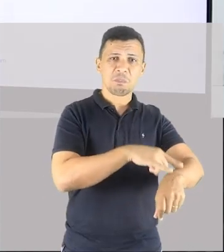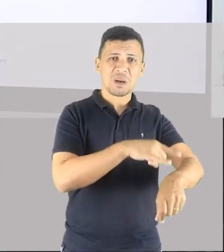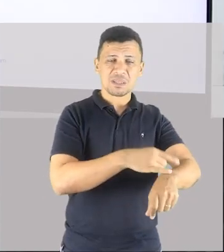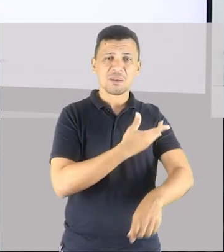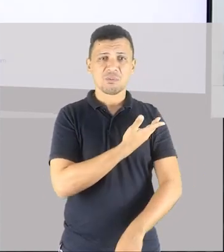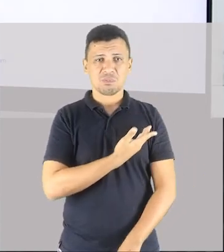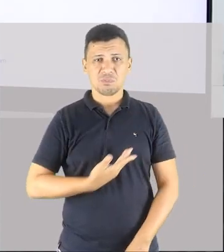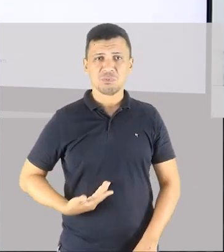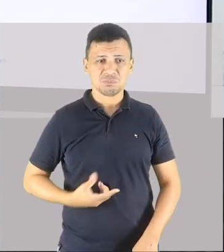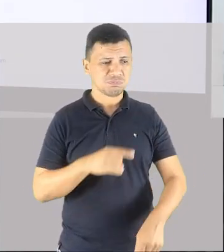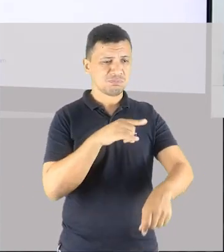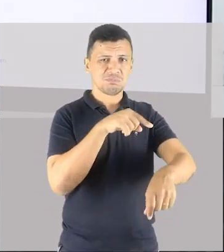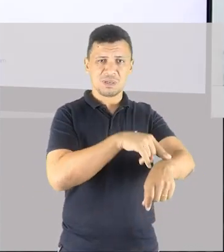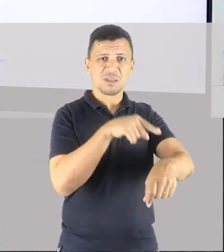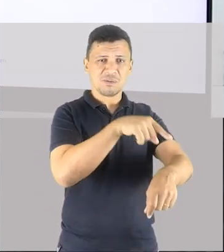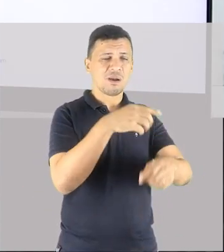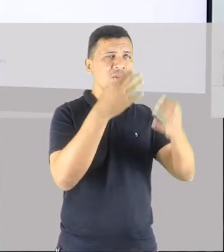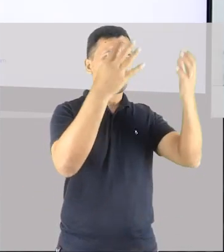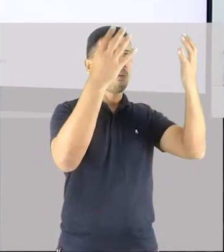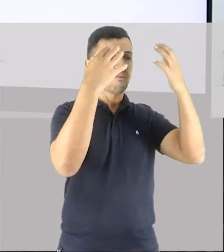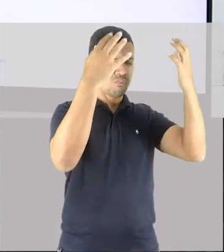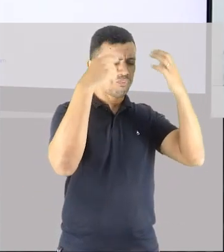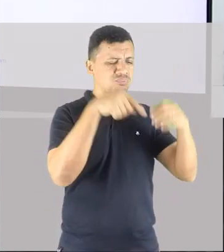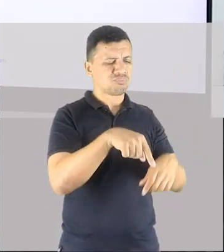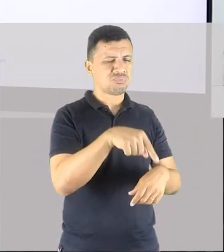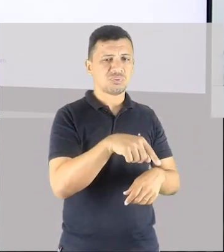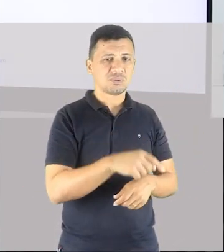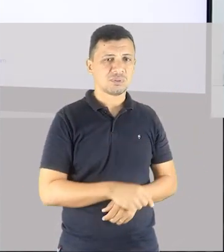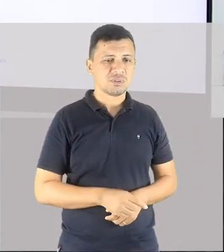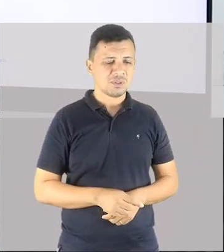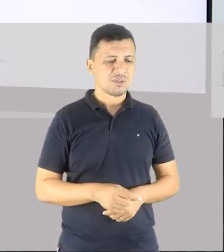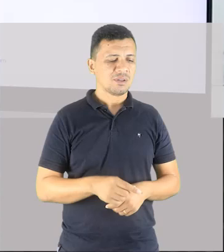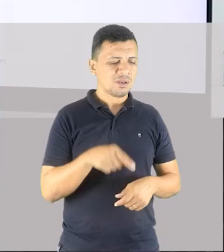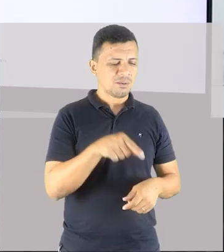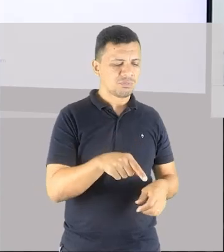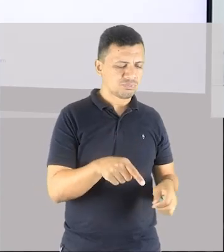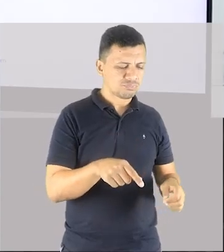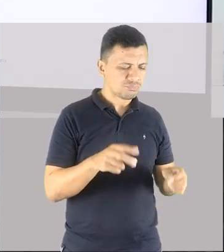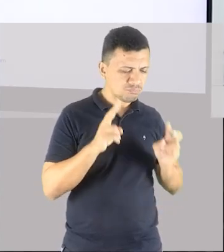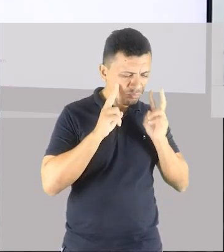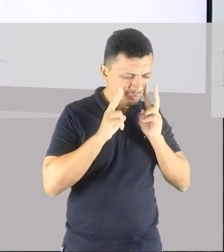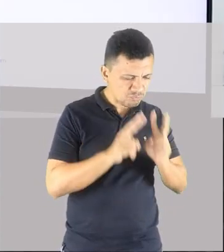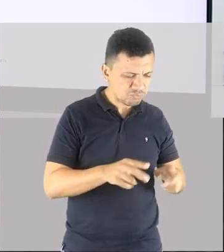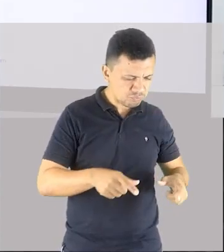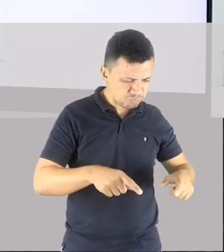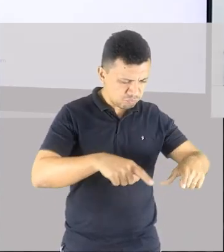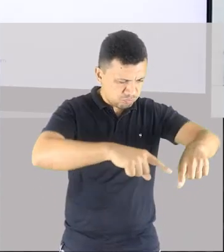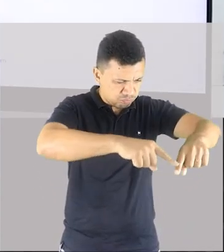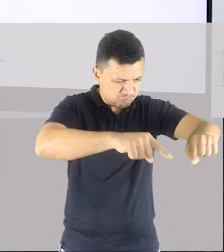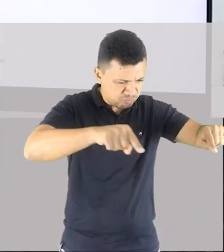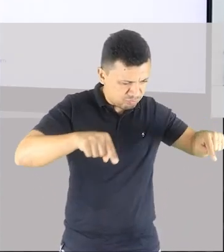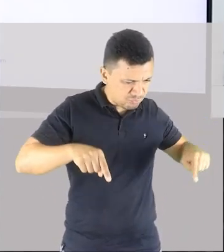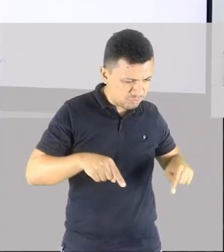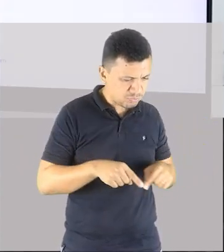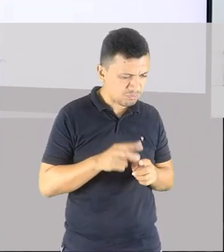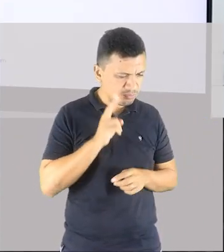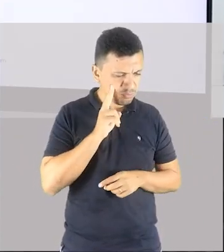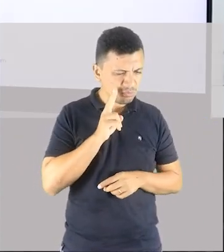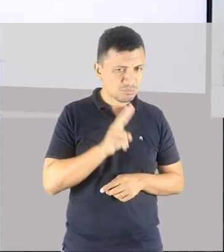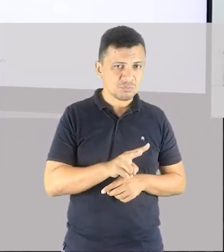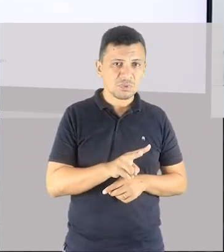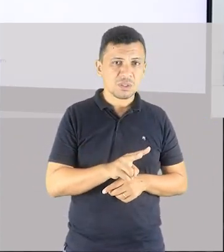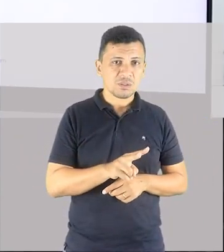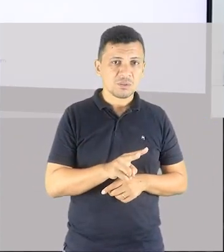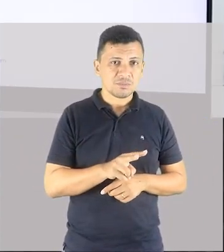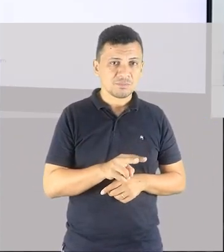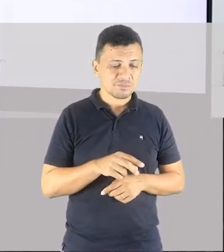na cidade e ao mergulhar na banheira, ele viu que,